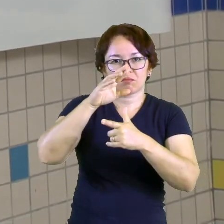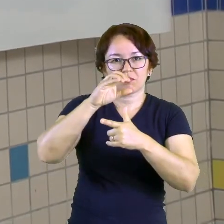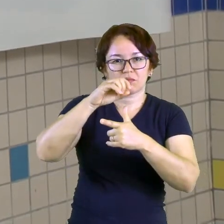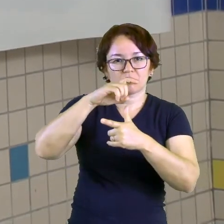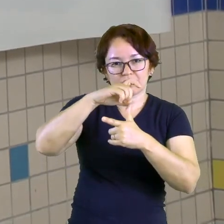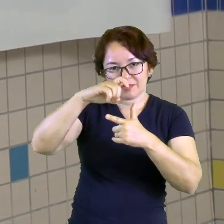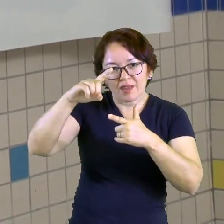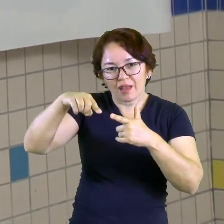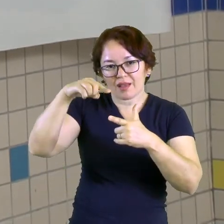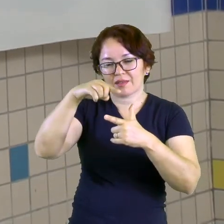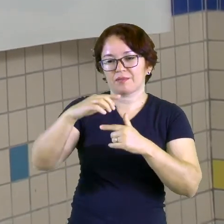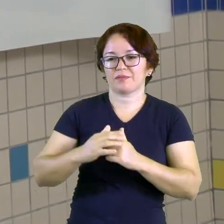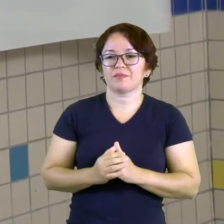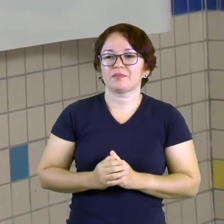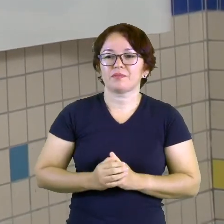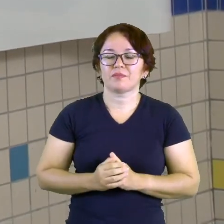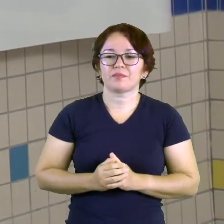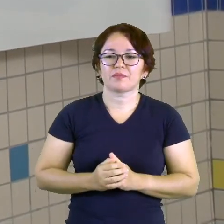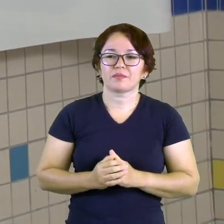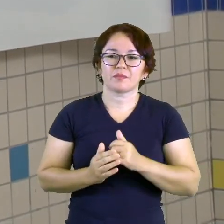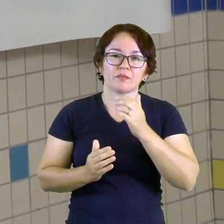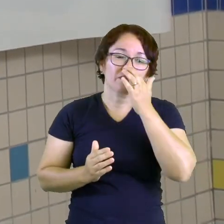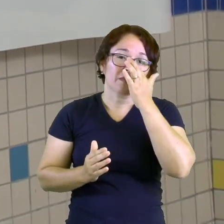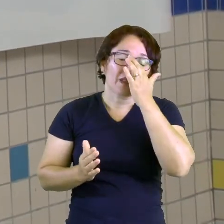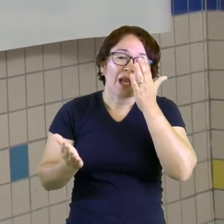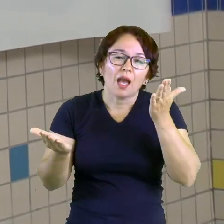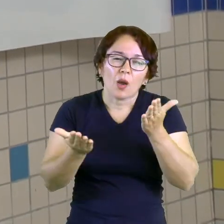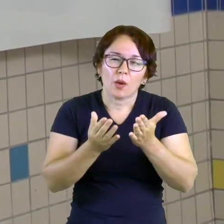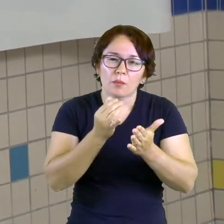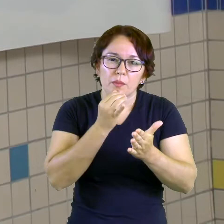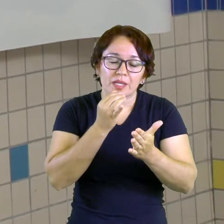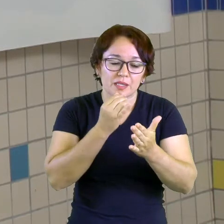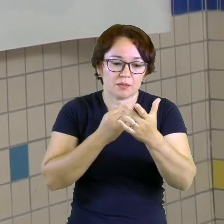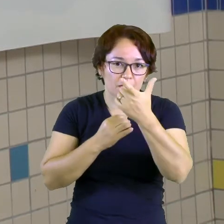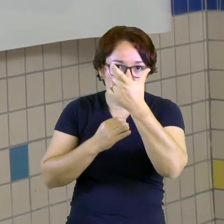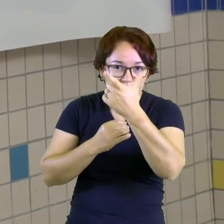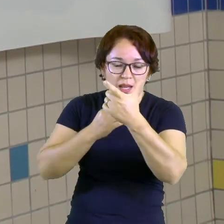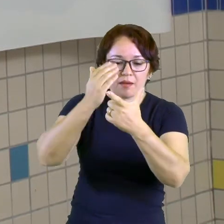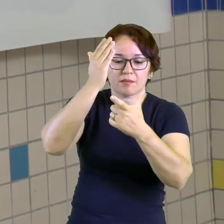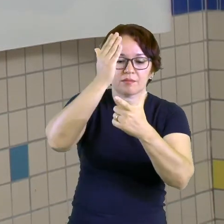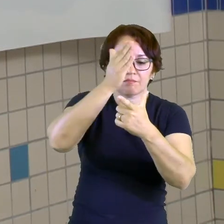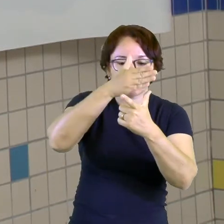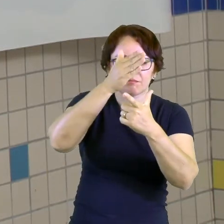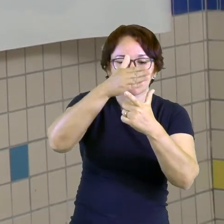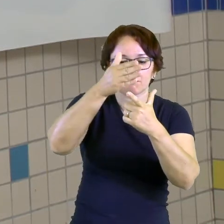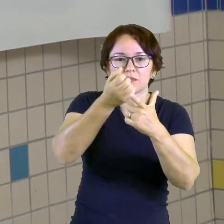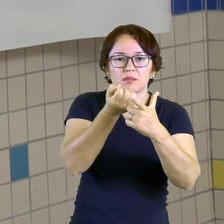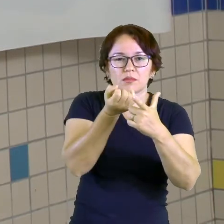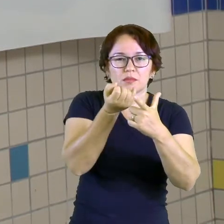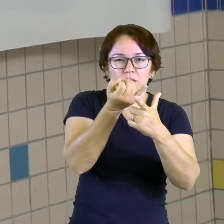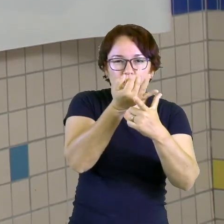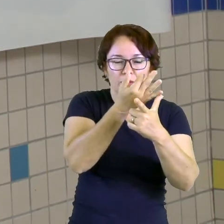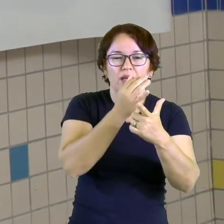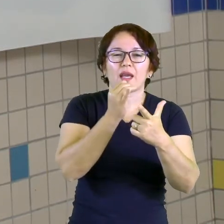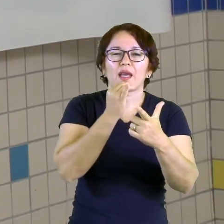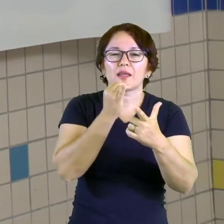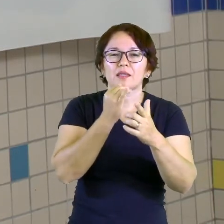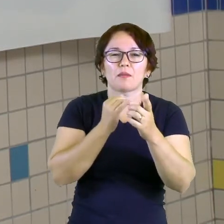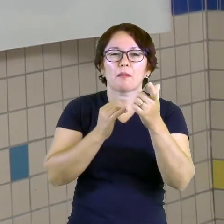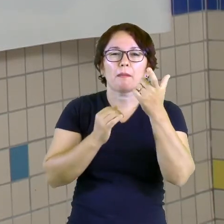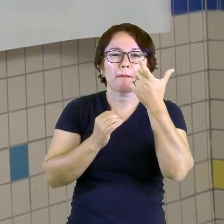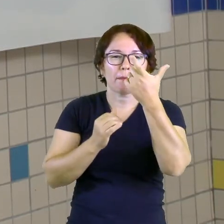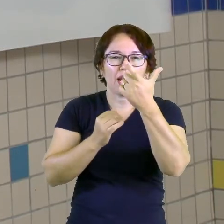classificação. E quanto ao número de sílabas de uma palavra? Todas as palavras têm a mesma quantidade de